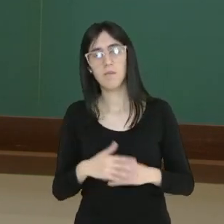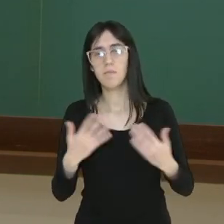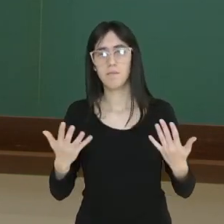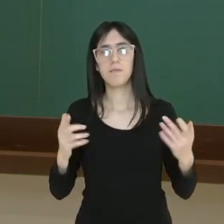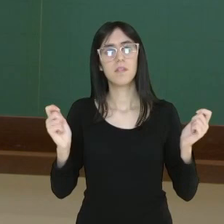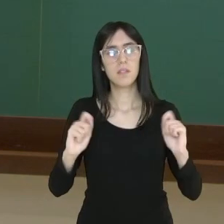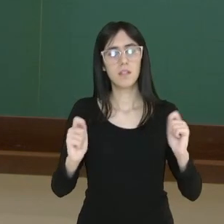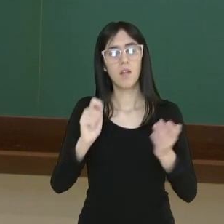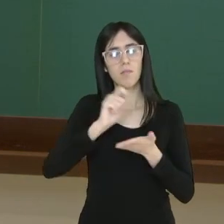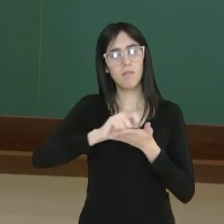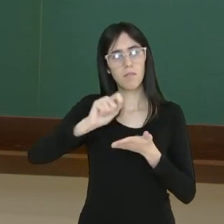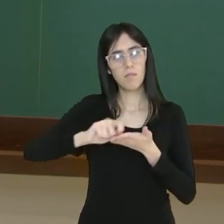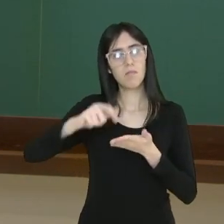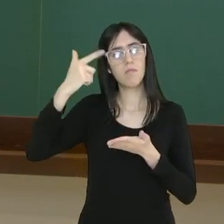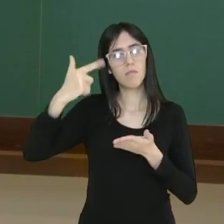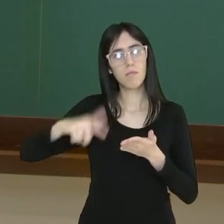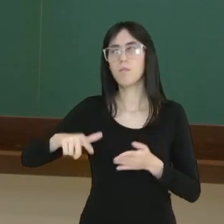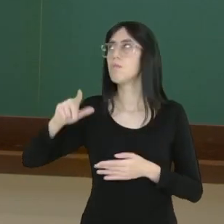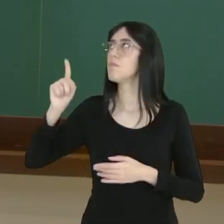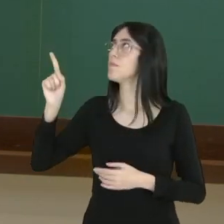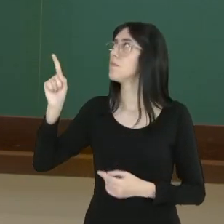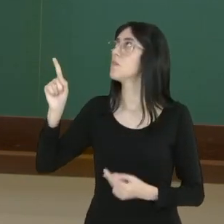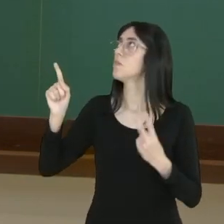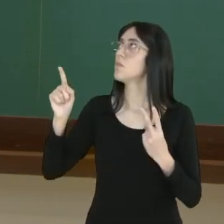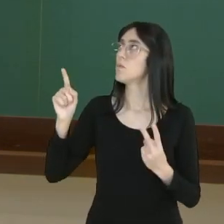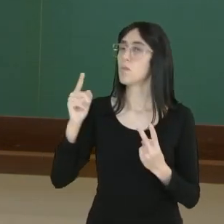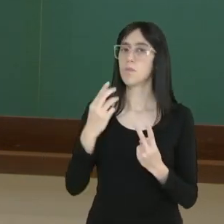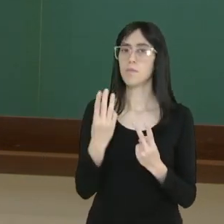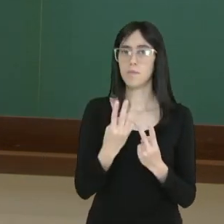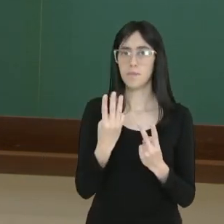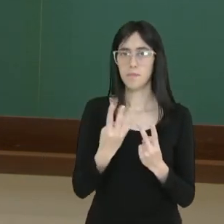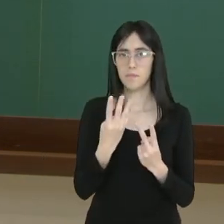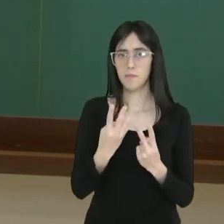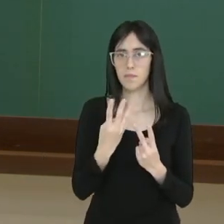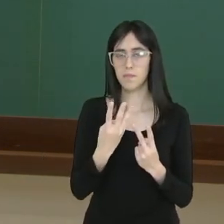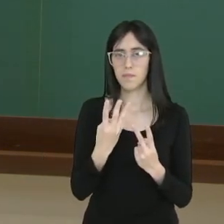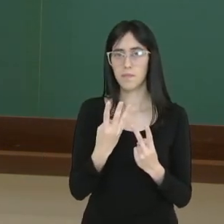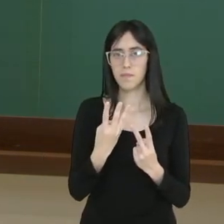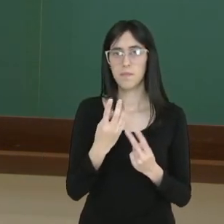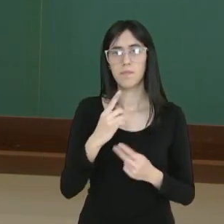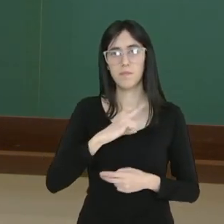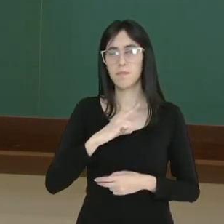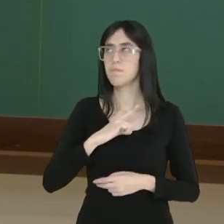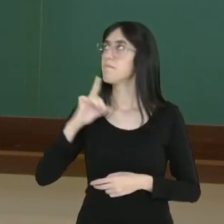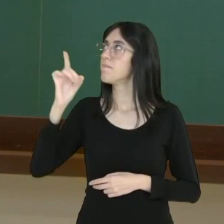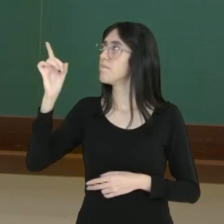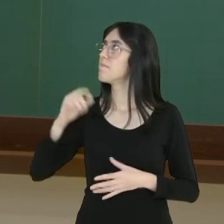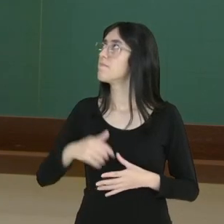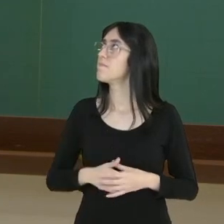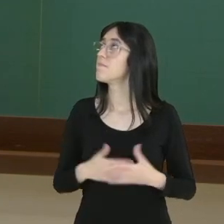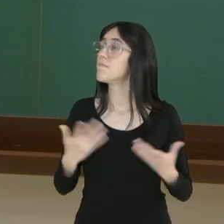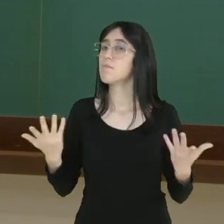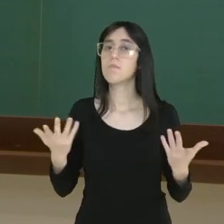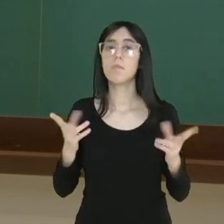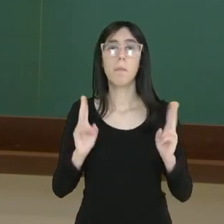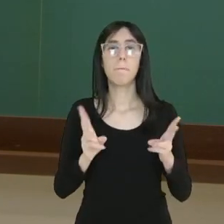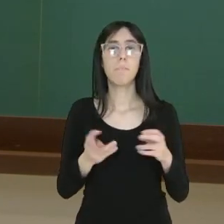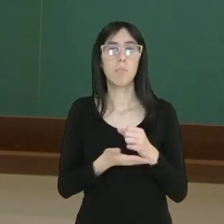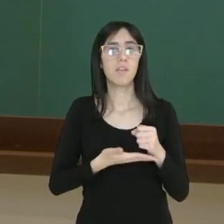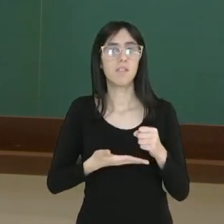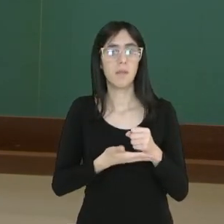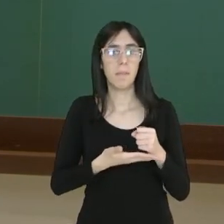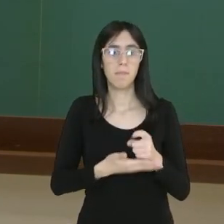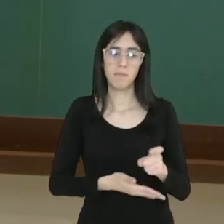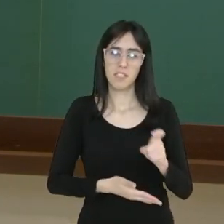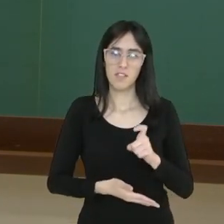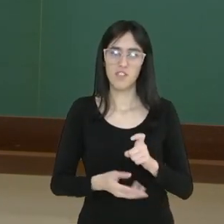consigo reescrevê-lo como 2 elevado na 3 elevado ao expoente 3. Fiquei com a mesma base, meu